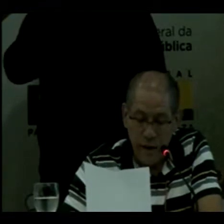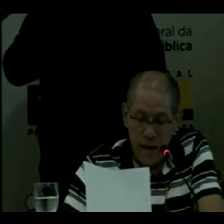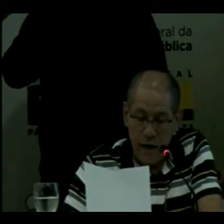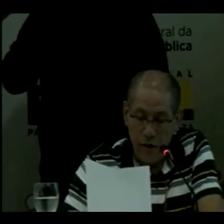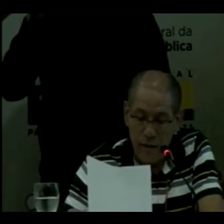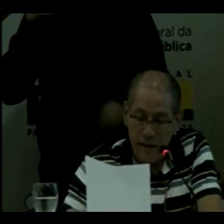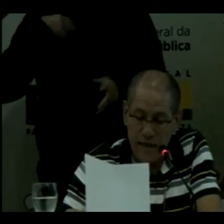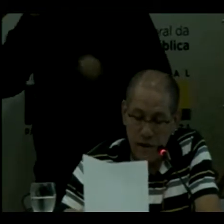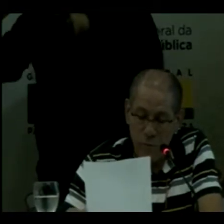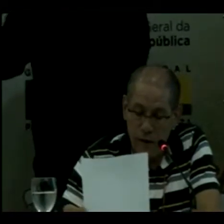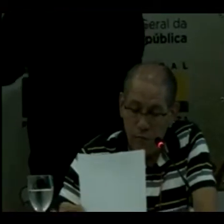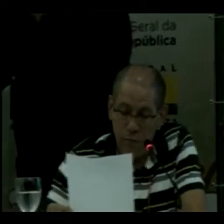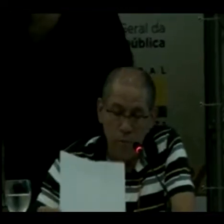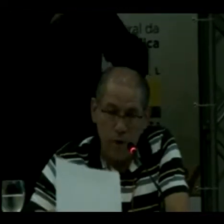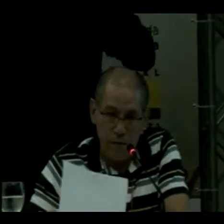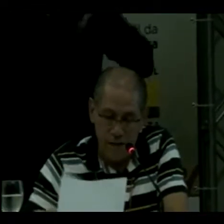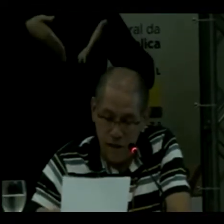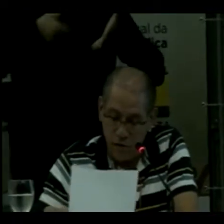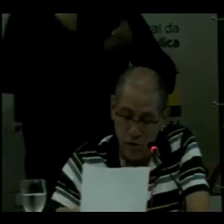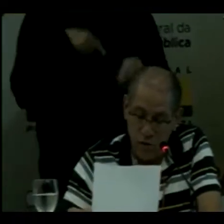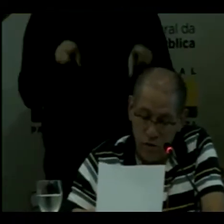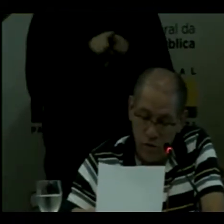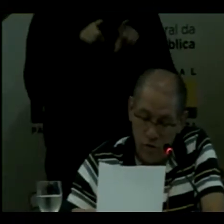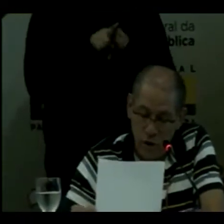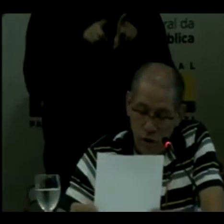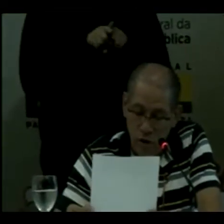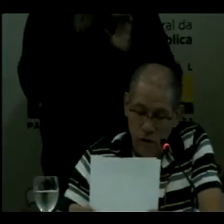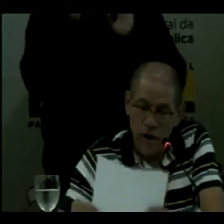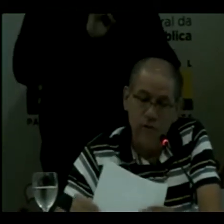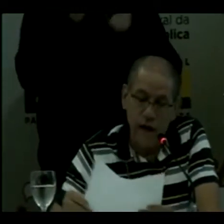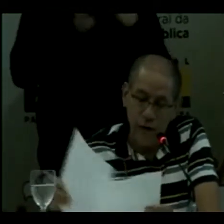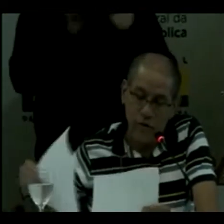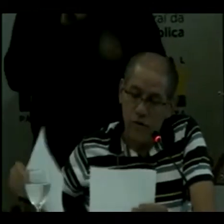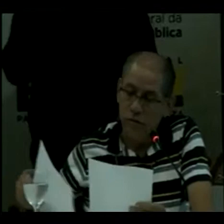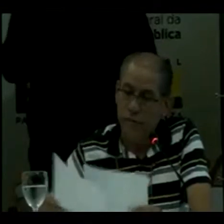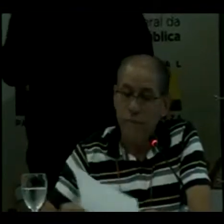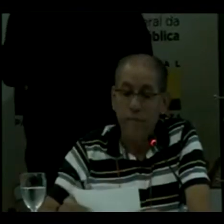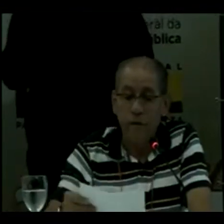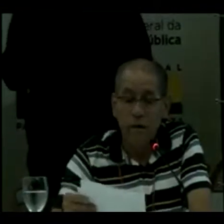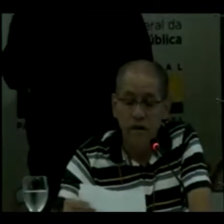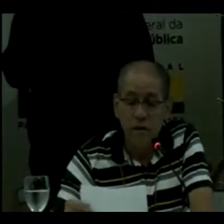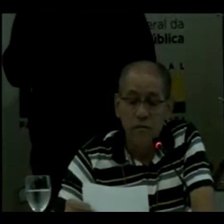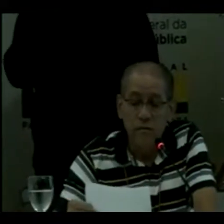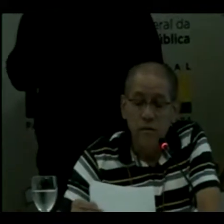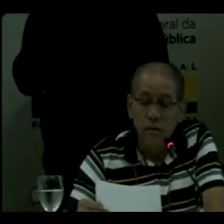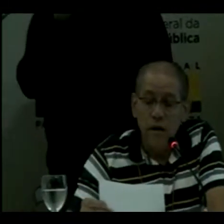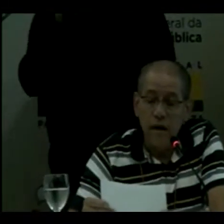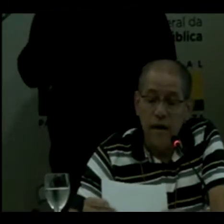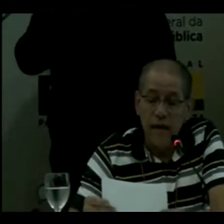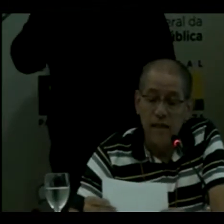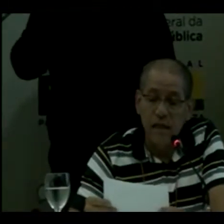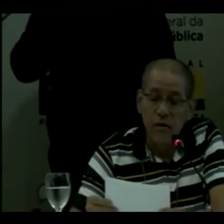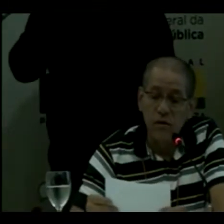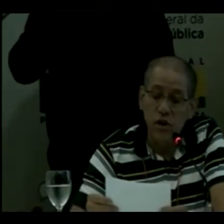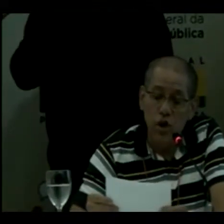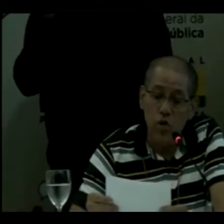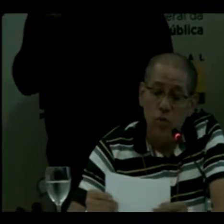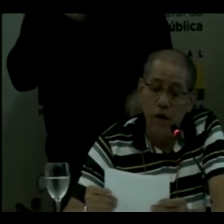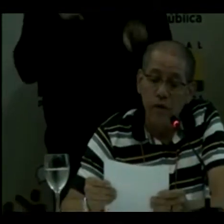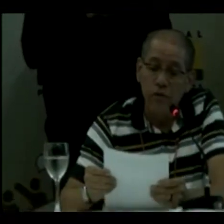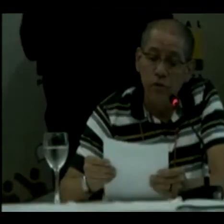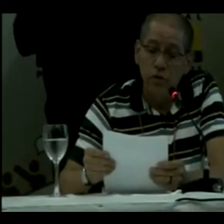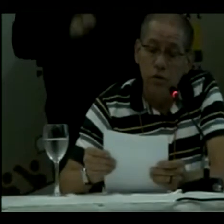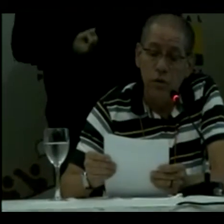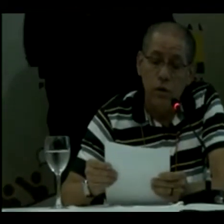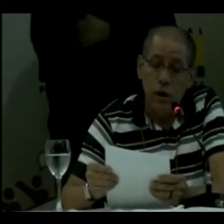Primeiro, regulamentação para o plebiscito e referendos. A criação de